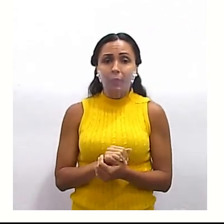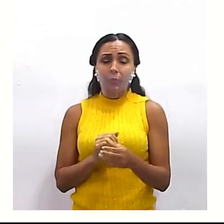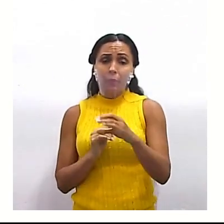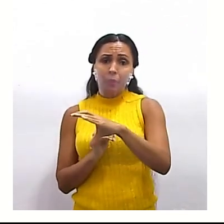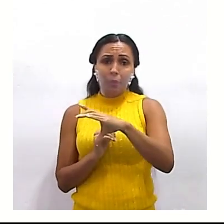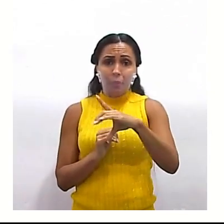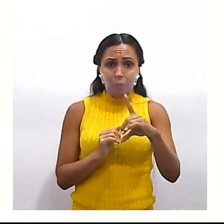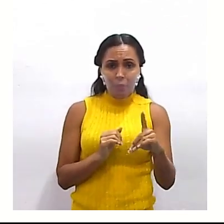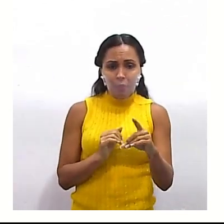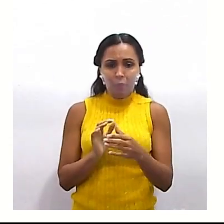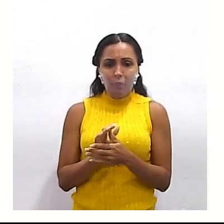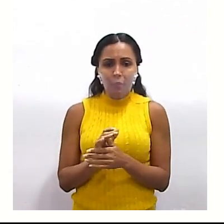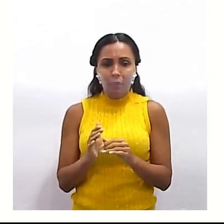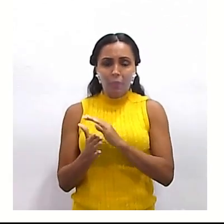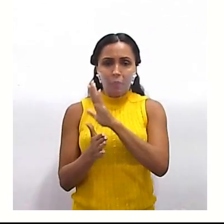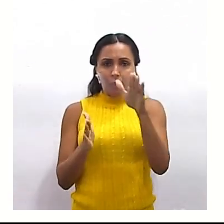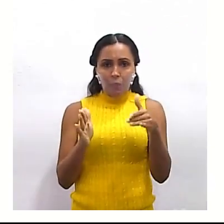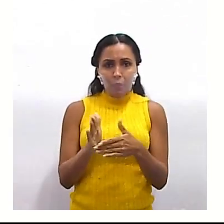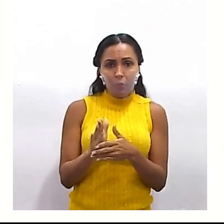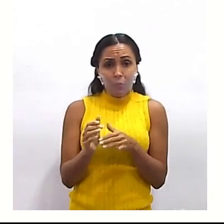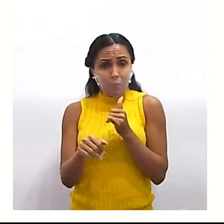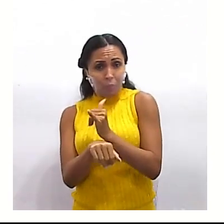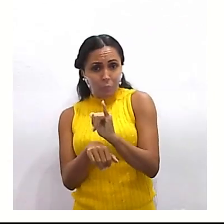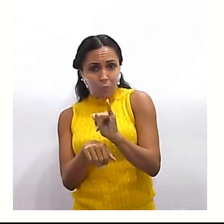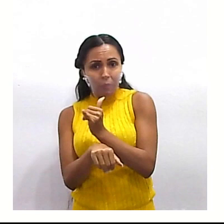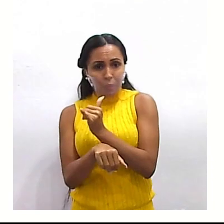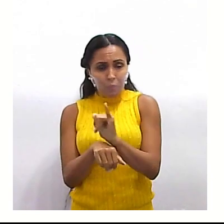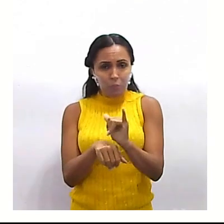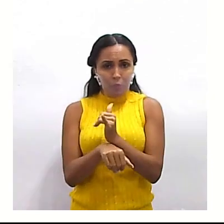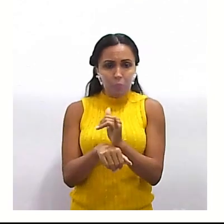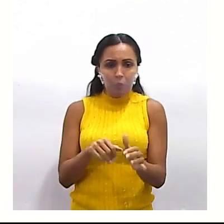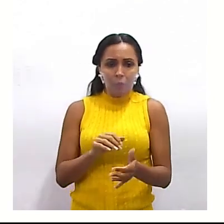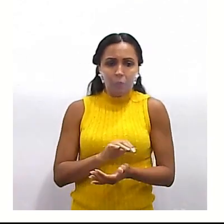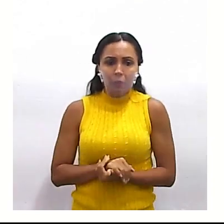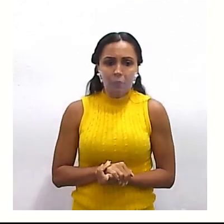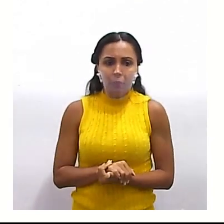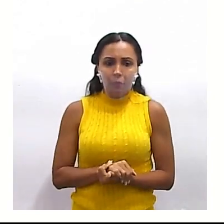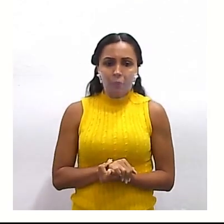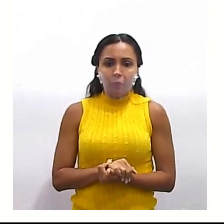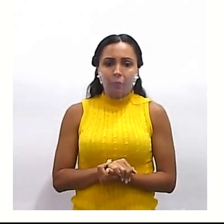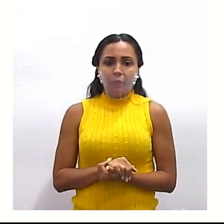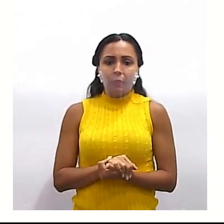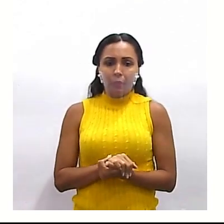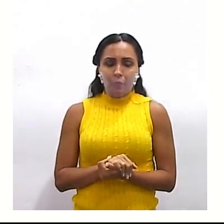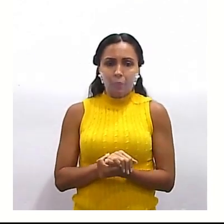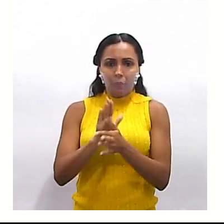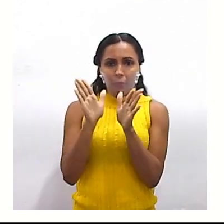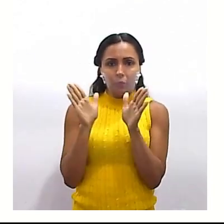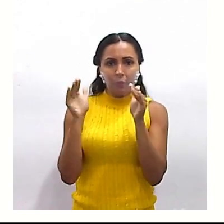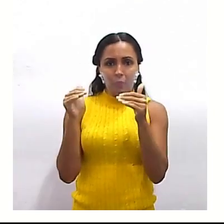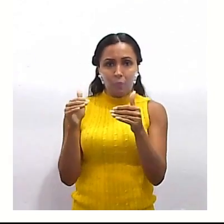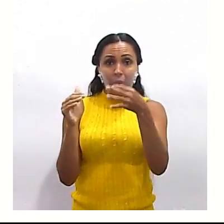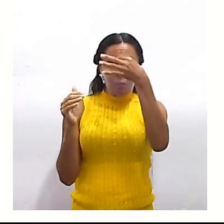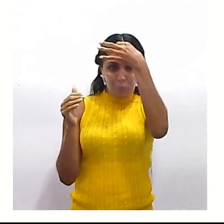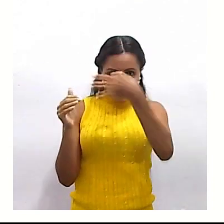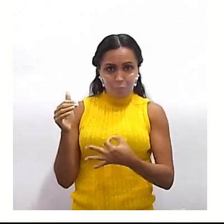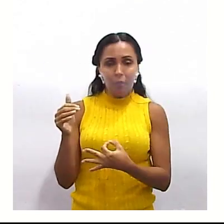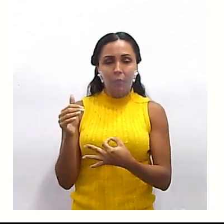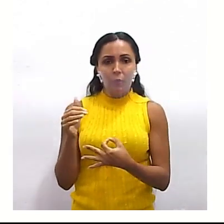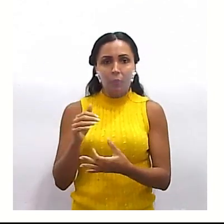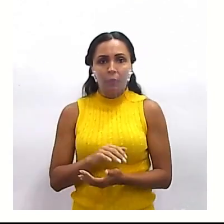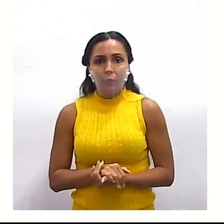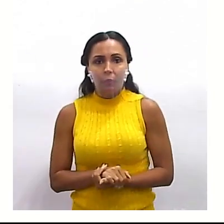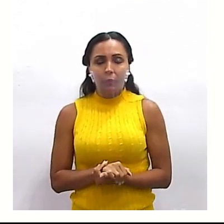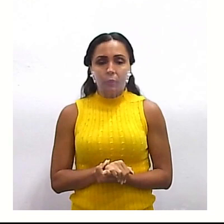em todas as operações logísticas, um target, um indicador levado muito a sério, muito à risca,